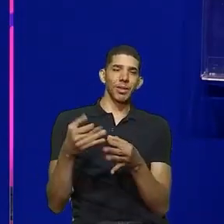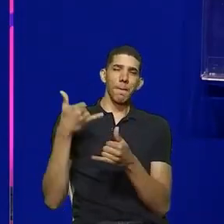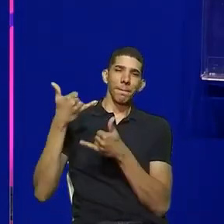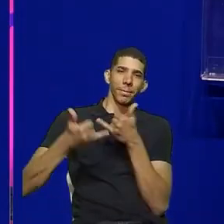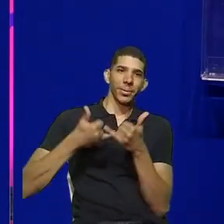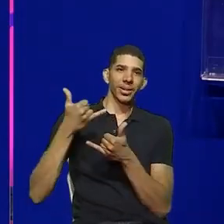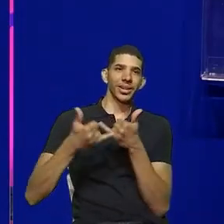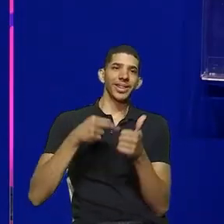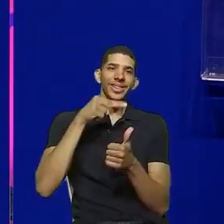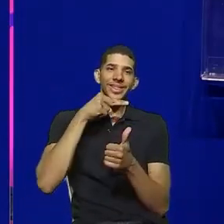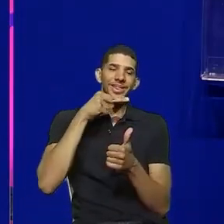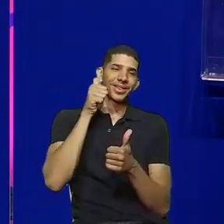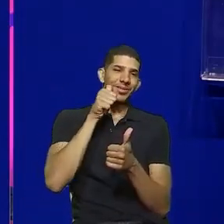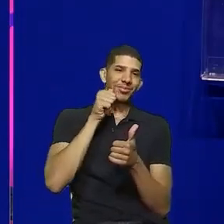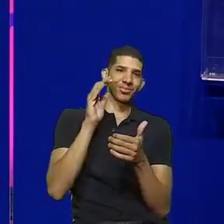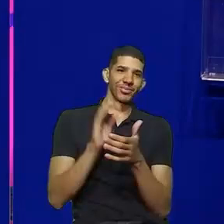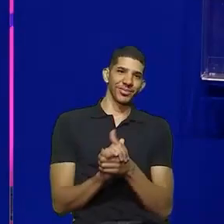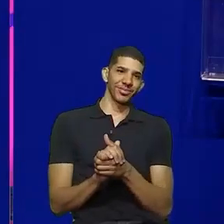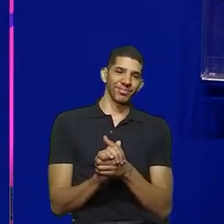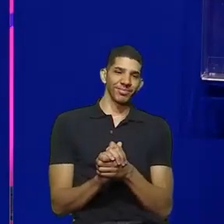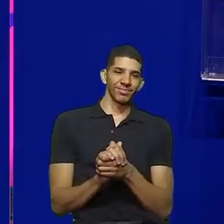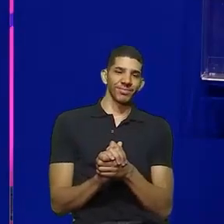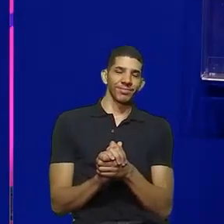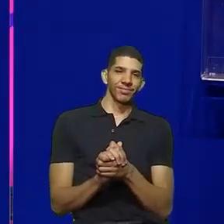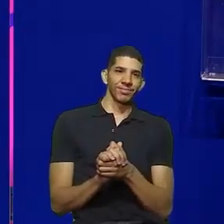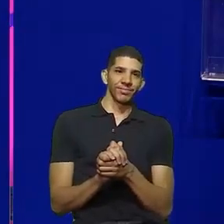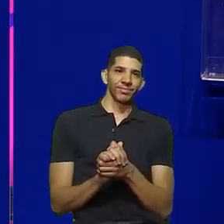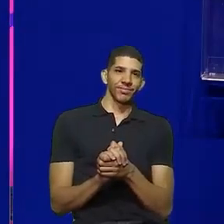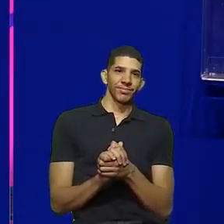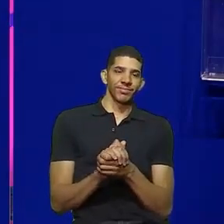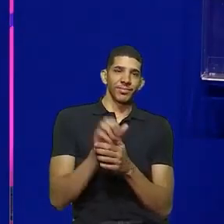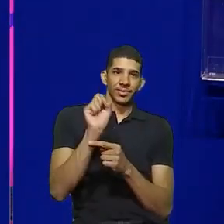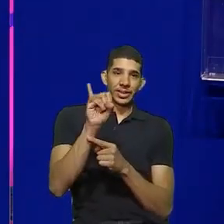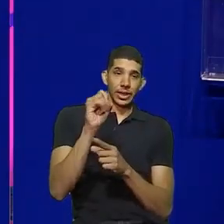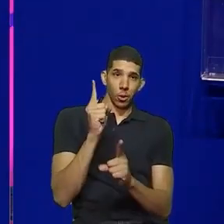a menina, se eu encontrasse com a menina